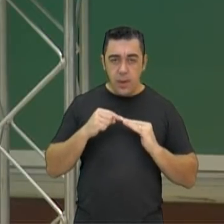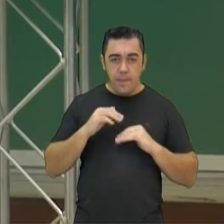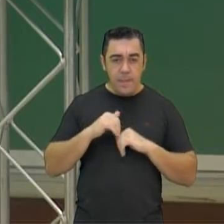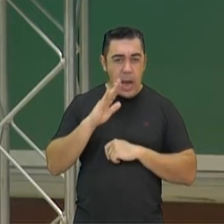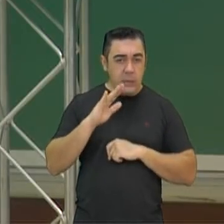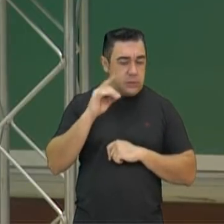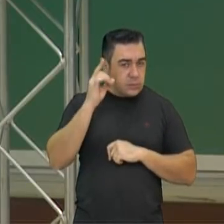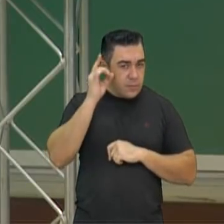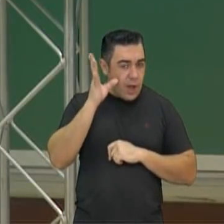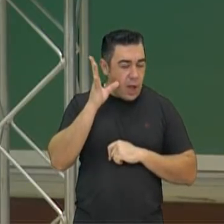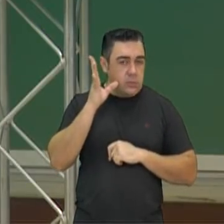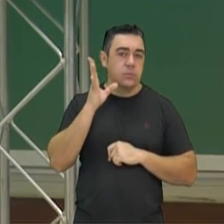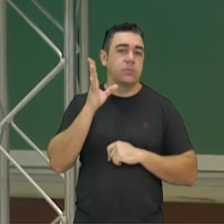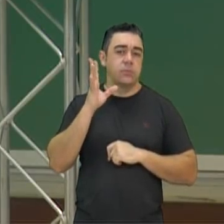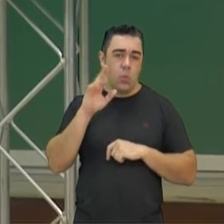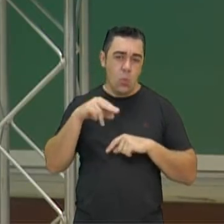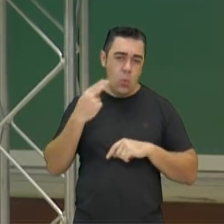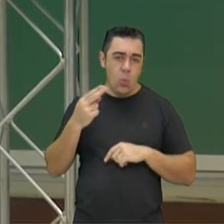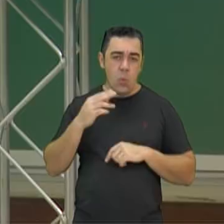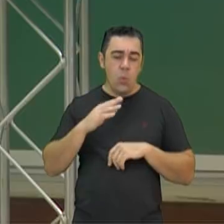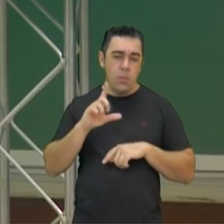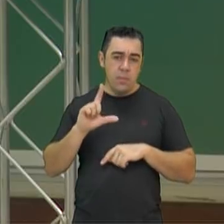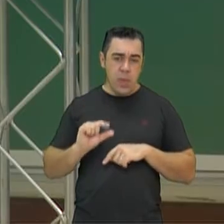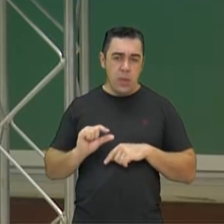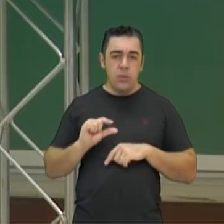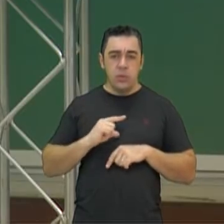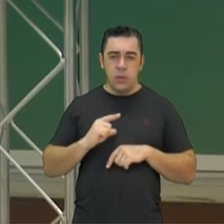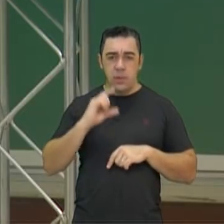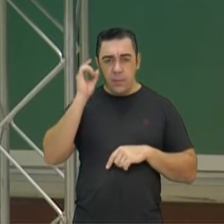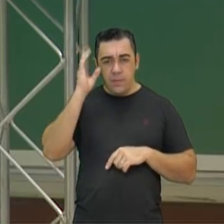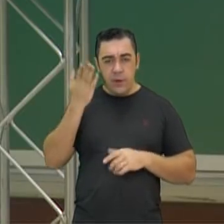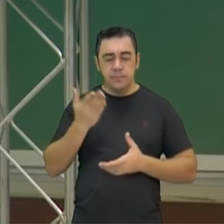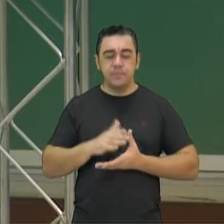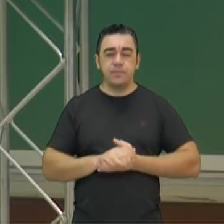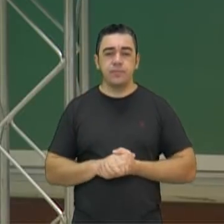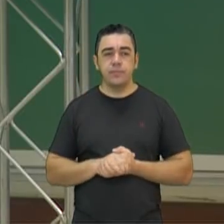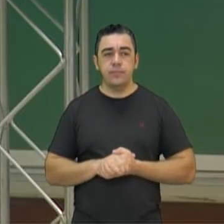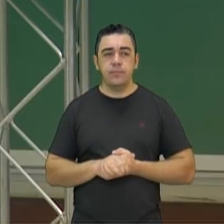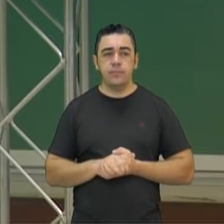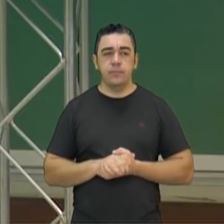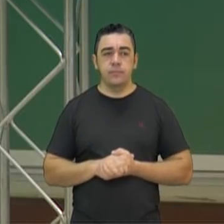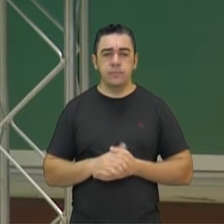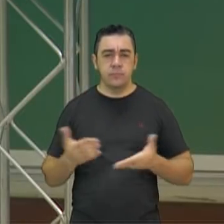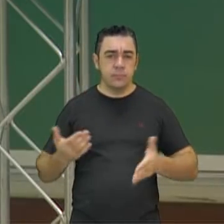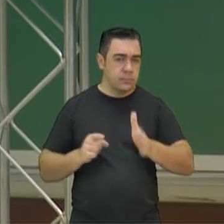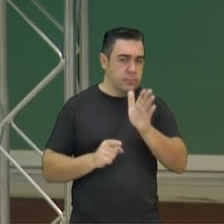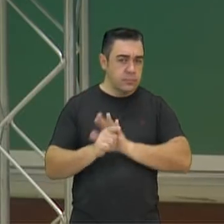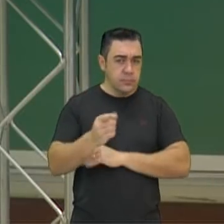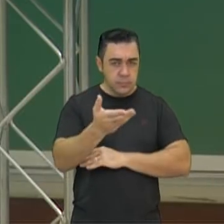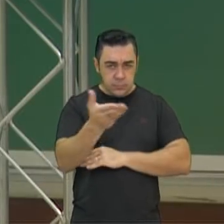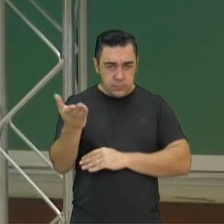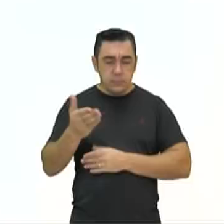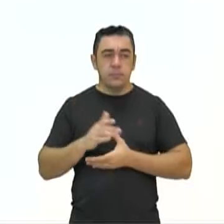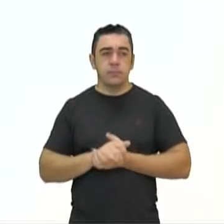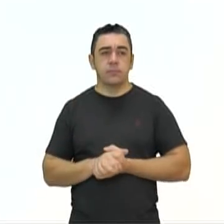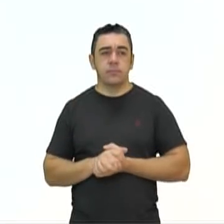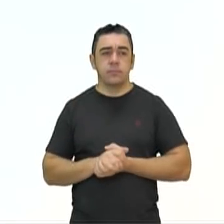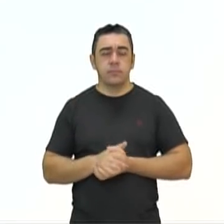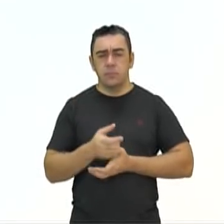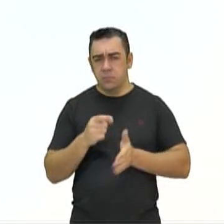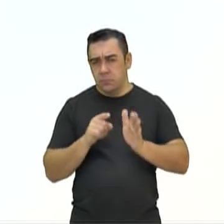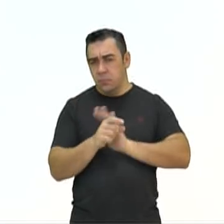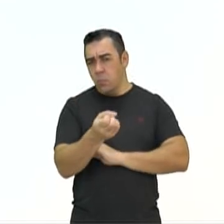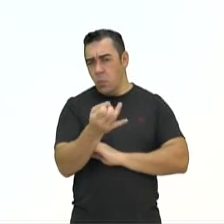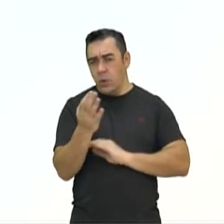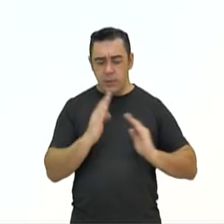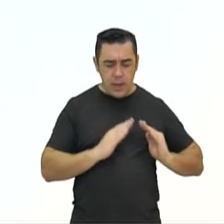Quando tem pouquinhas peças assim, quando tem menos peças no tabuleiro, fica mais fácil. O primeiro quiz do dia, né? Quantas casas